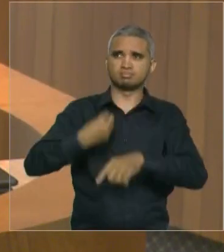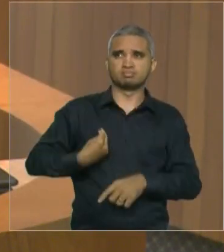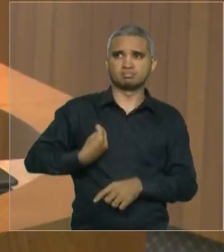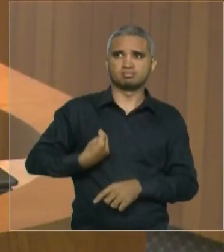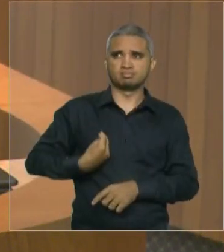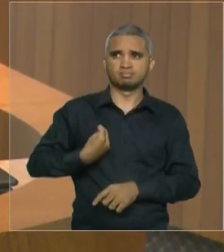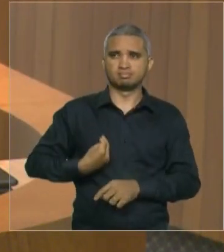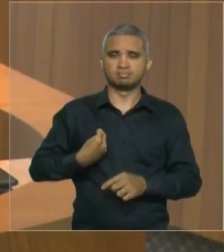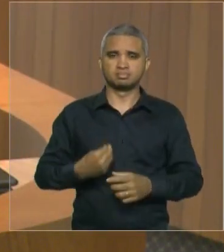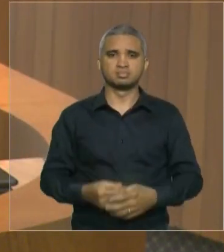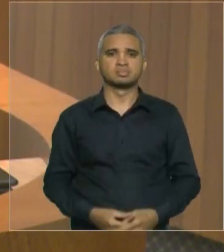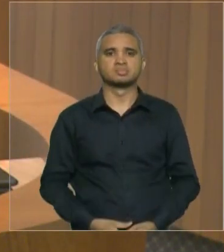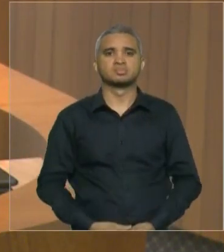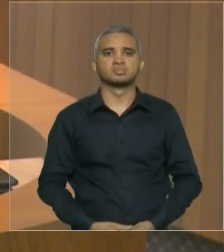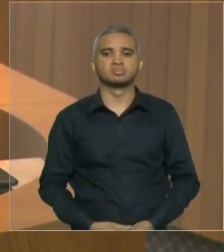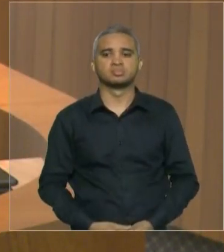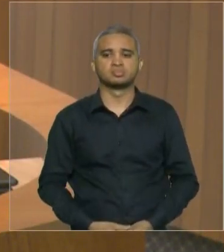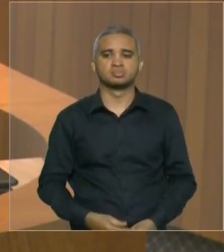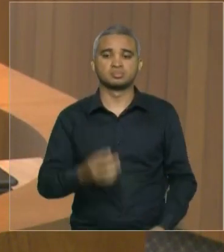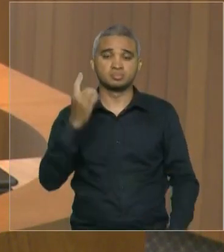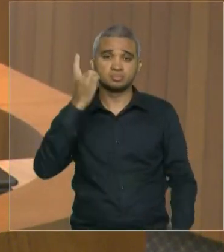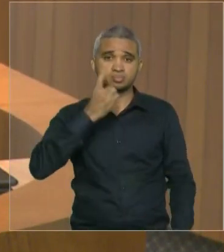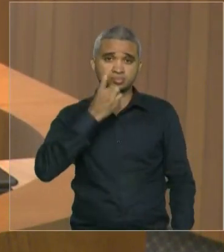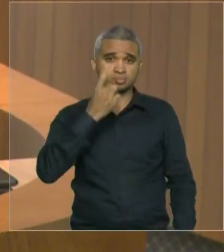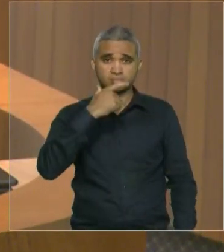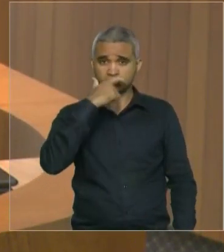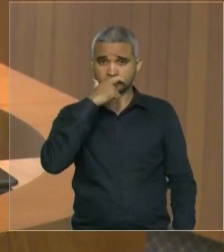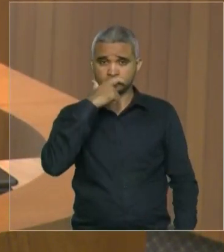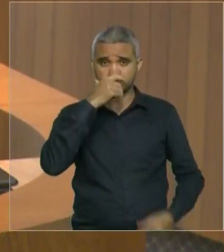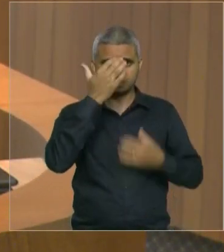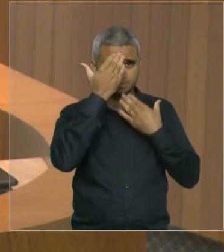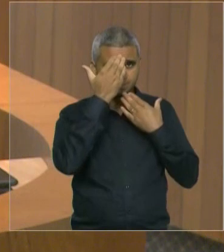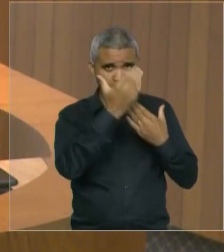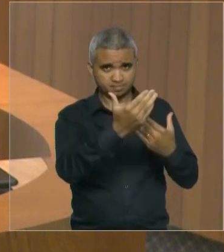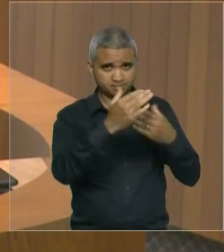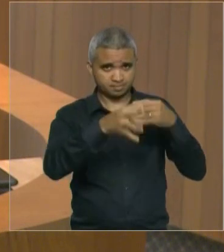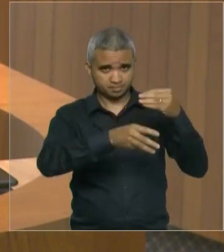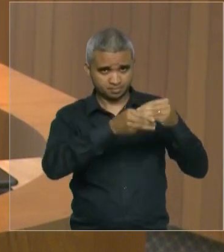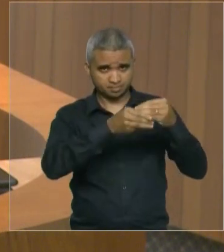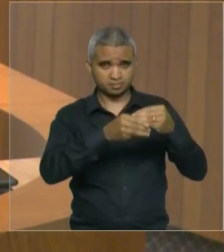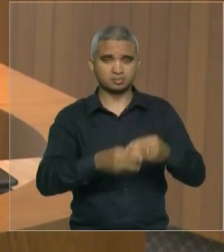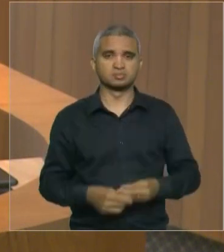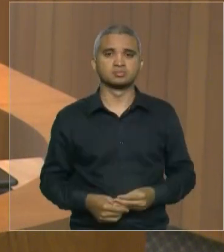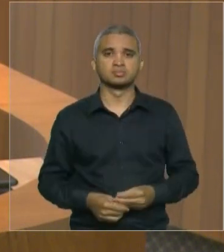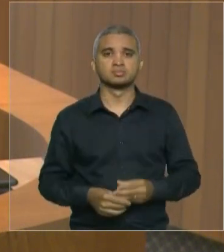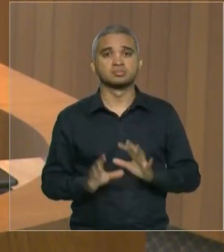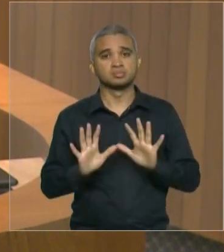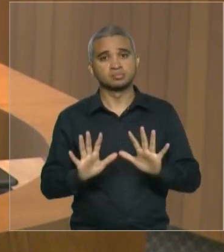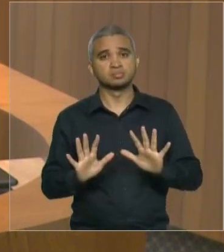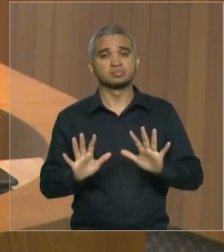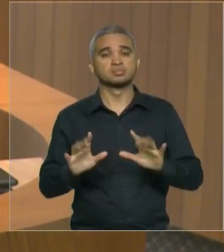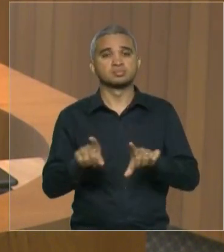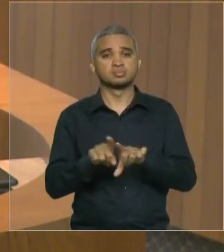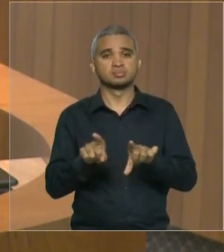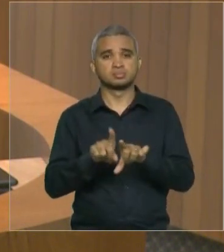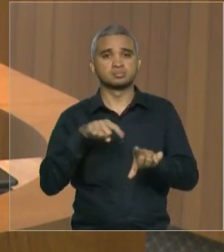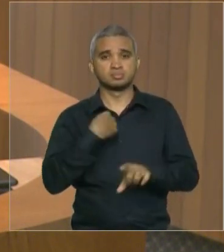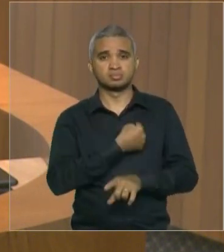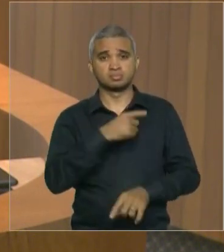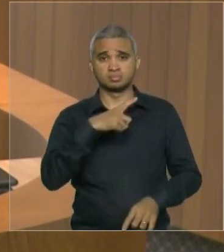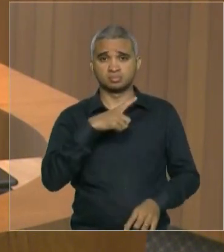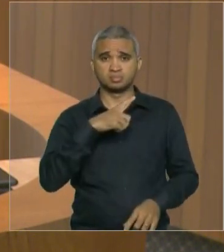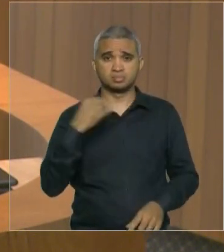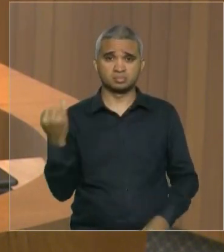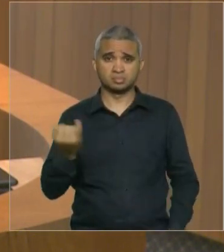Deputado César, muito obrigado. E uma das coisas que a gente tem de mais importante em tudo isso é o lado ético